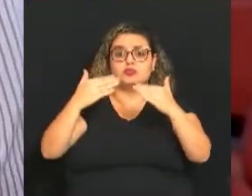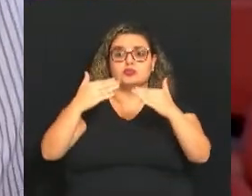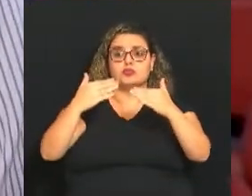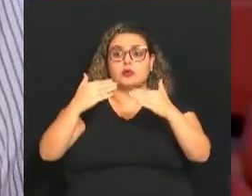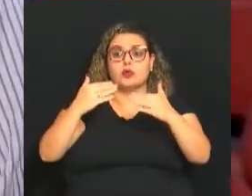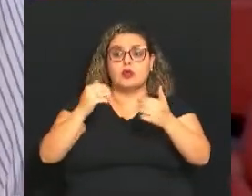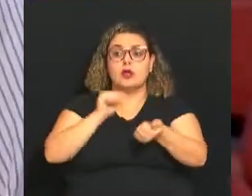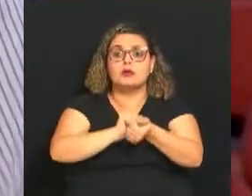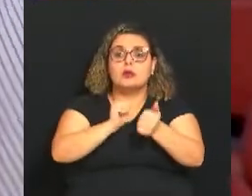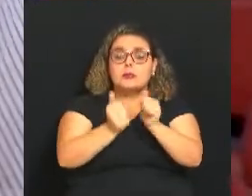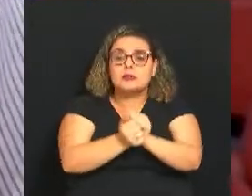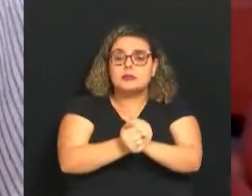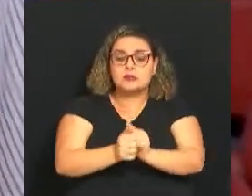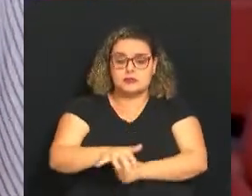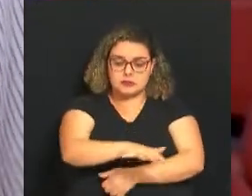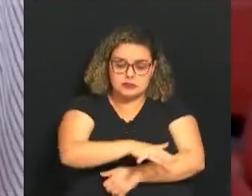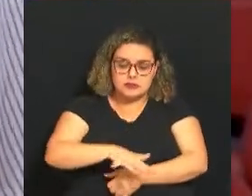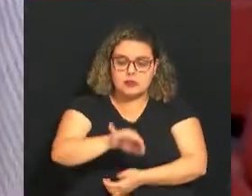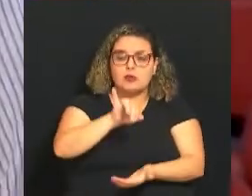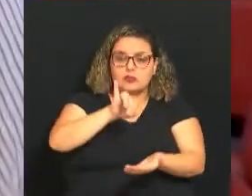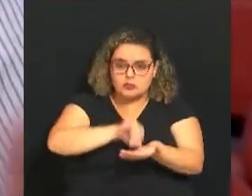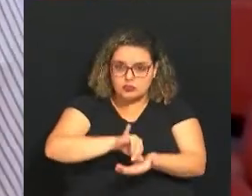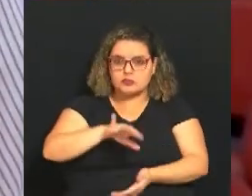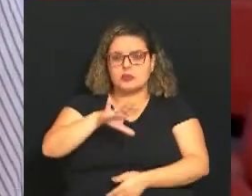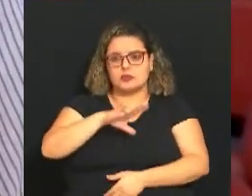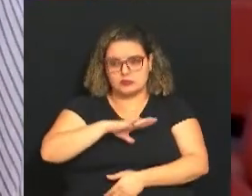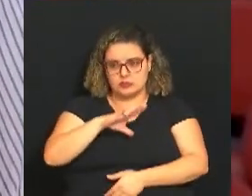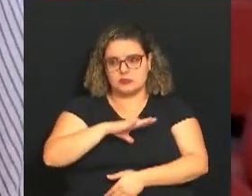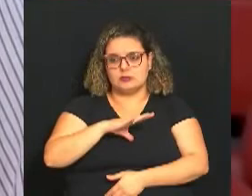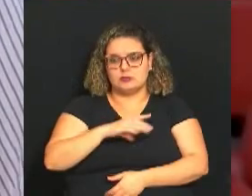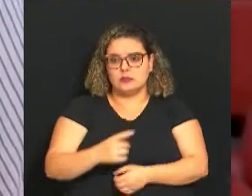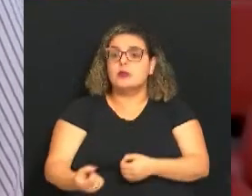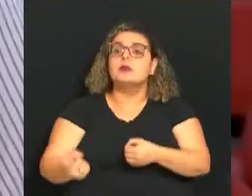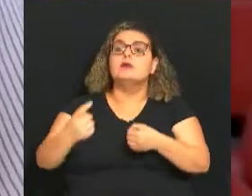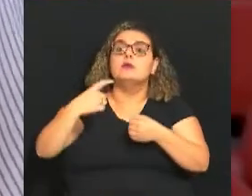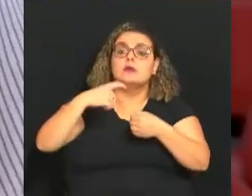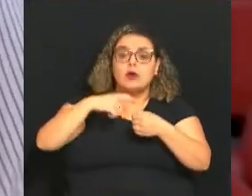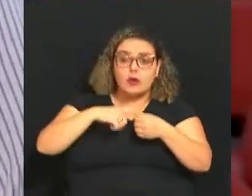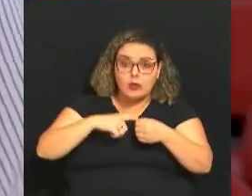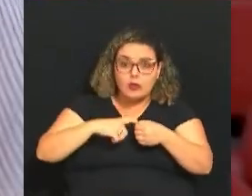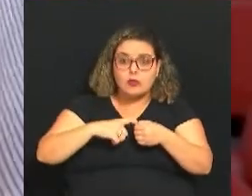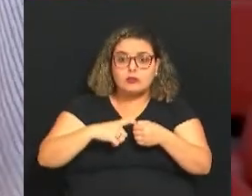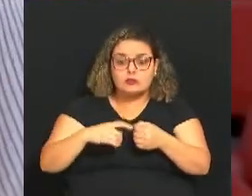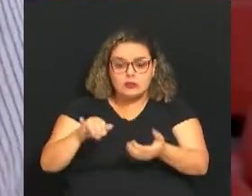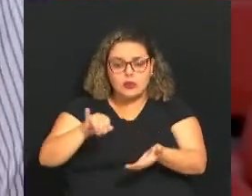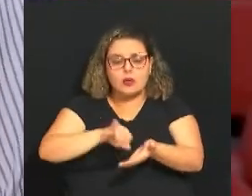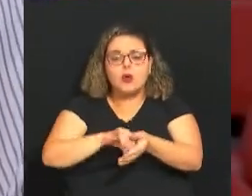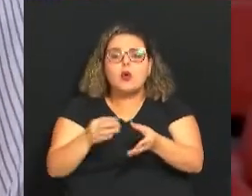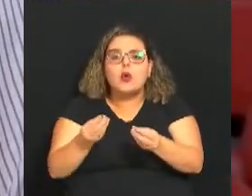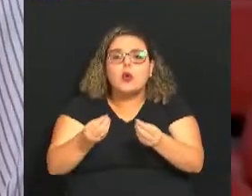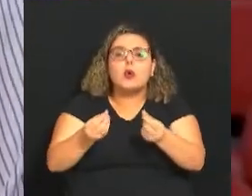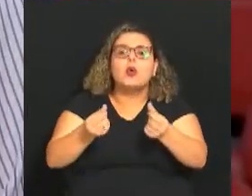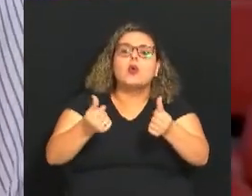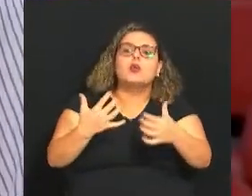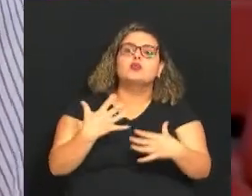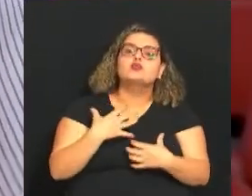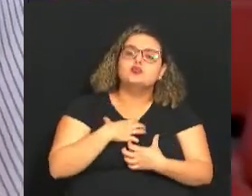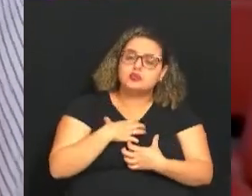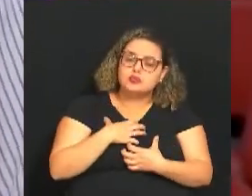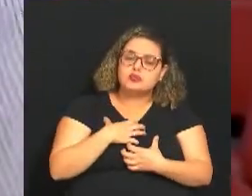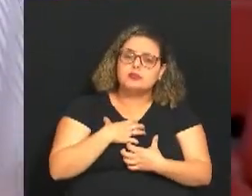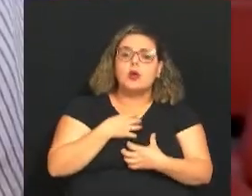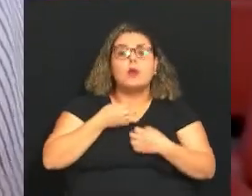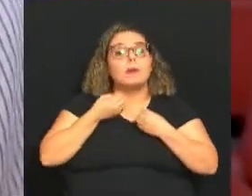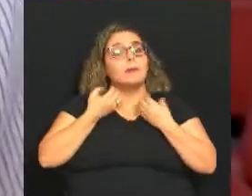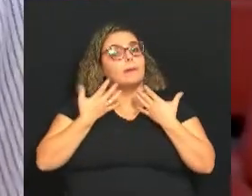do centro da cidade. Vai contribuir para retomar o centro com qualidade, onde as pessoas se sintam bem